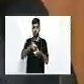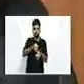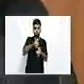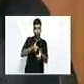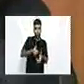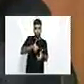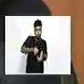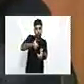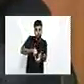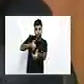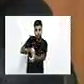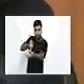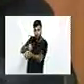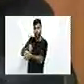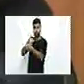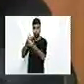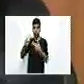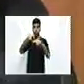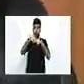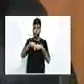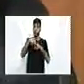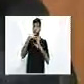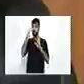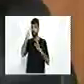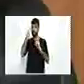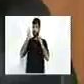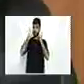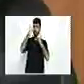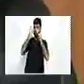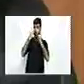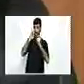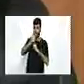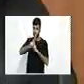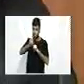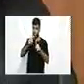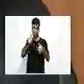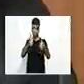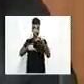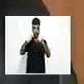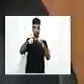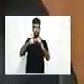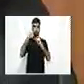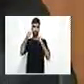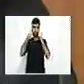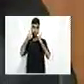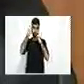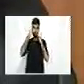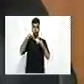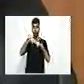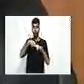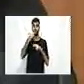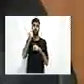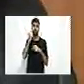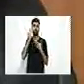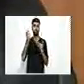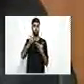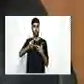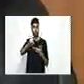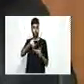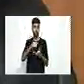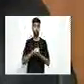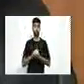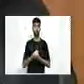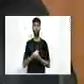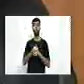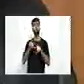os herbicidas então eu vejo aqui com uma certa preocupação a o município querer de repente utilizar a Capina